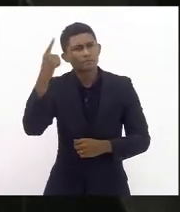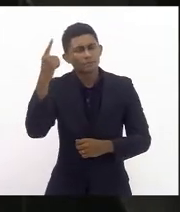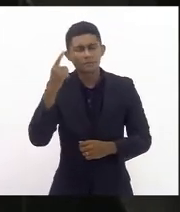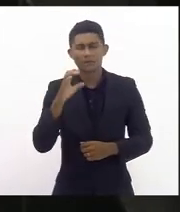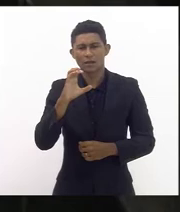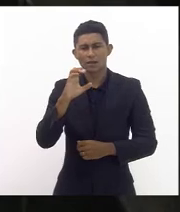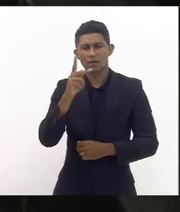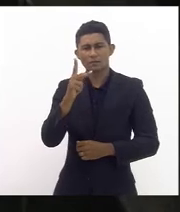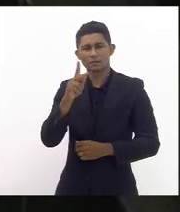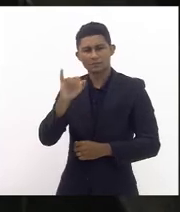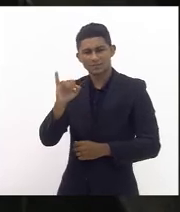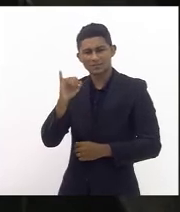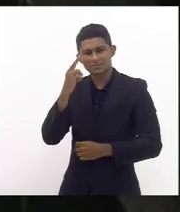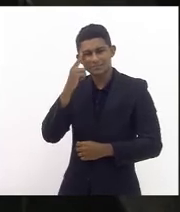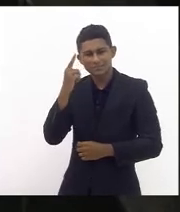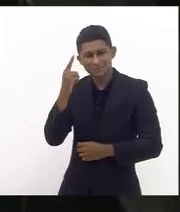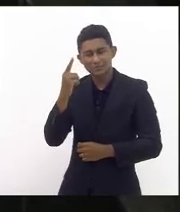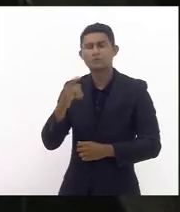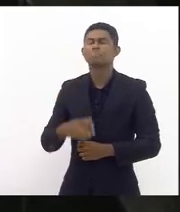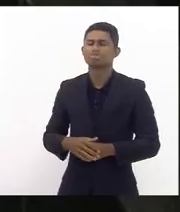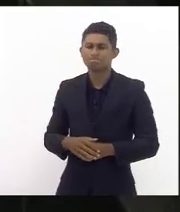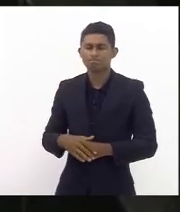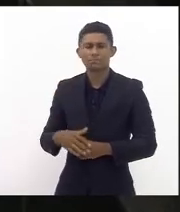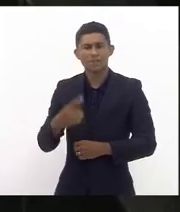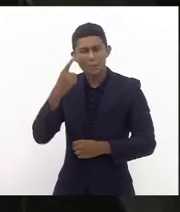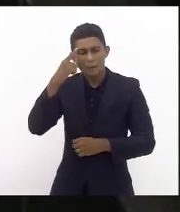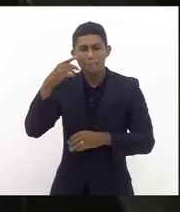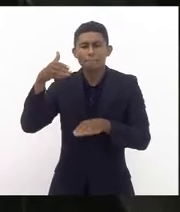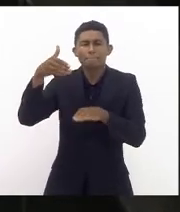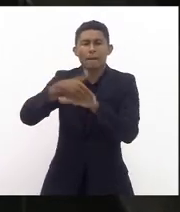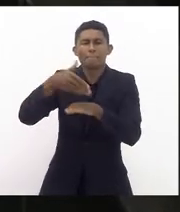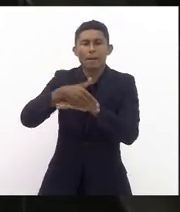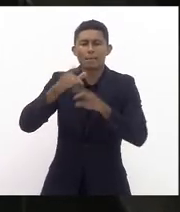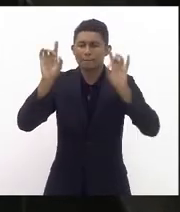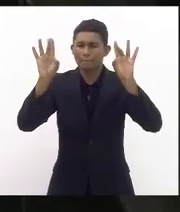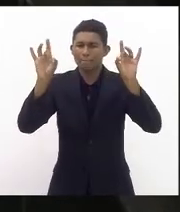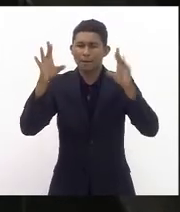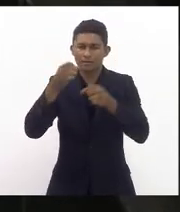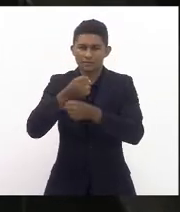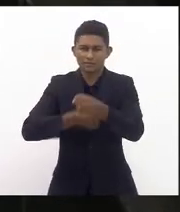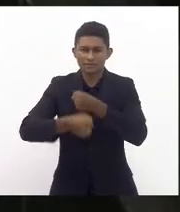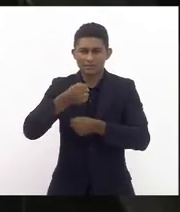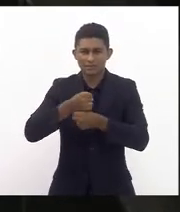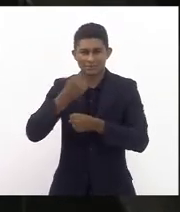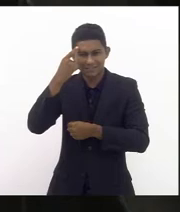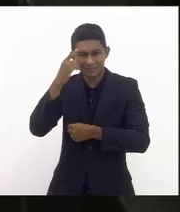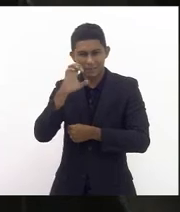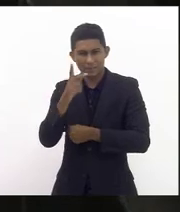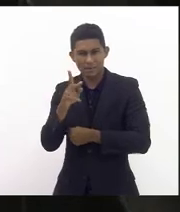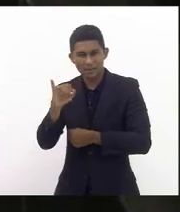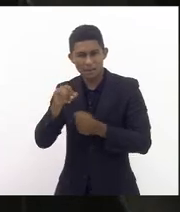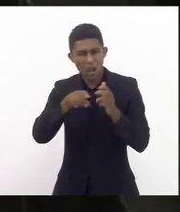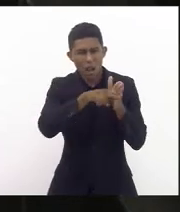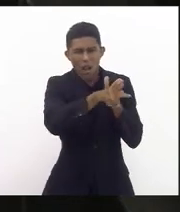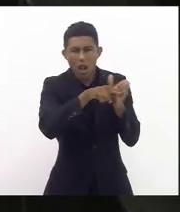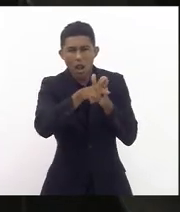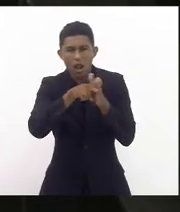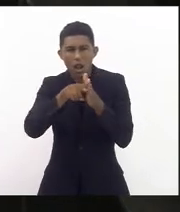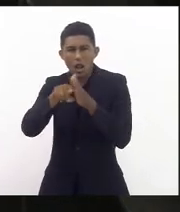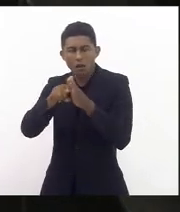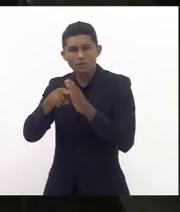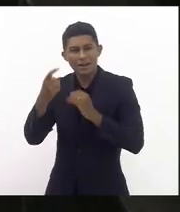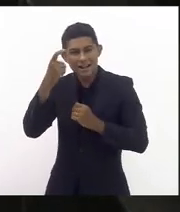CPI das participações especiais, no ano passado, provocou, deputada Marta